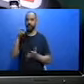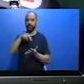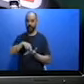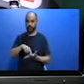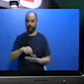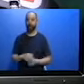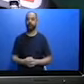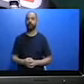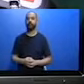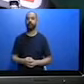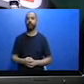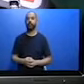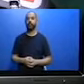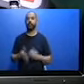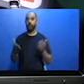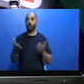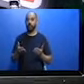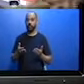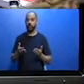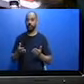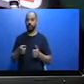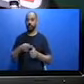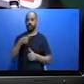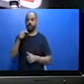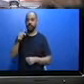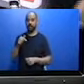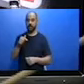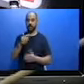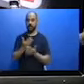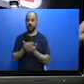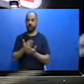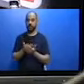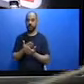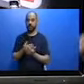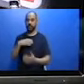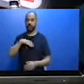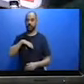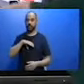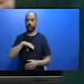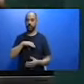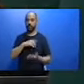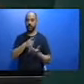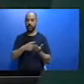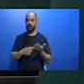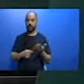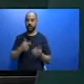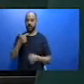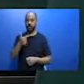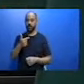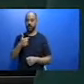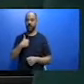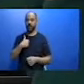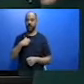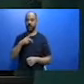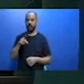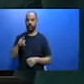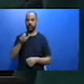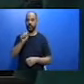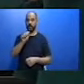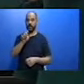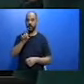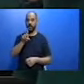a nossa sétima aula de português o caderno dois eu sou a professora adriana